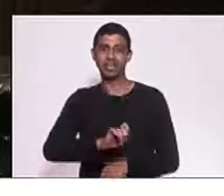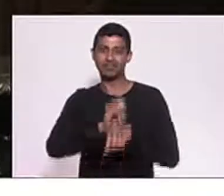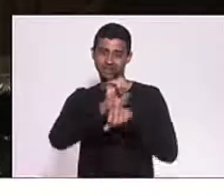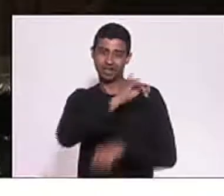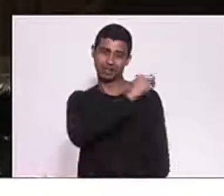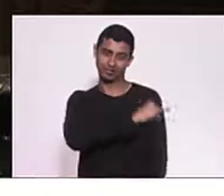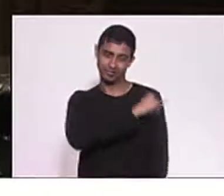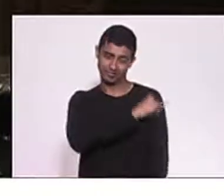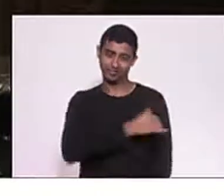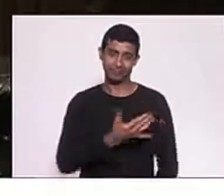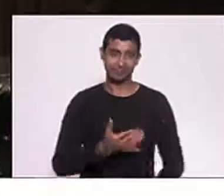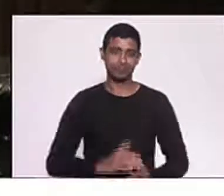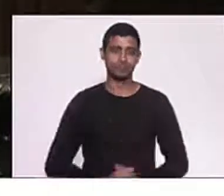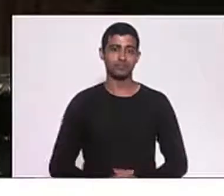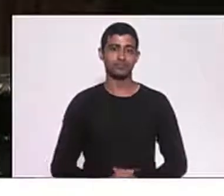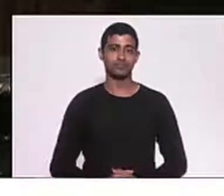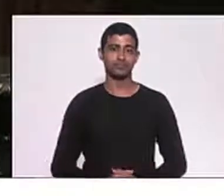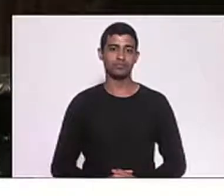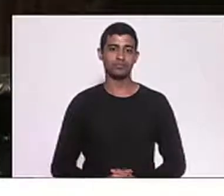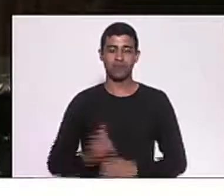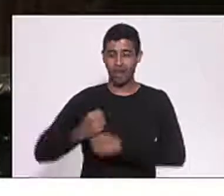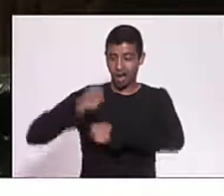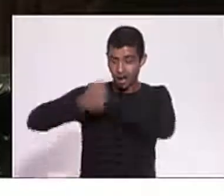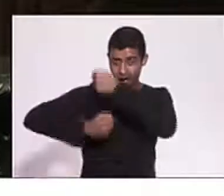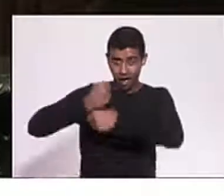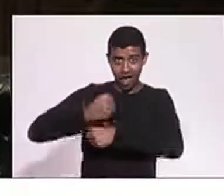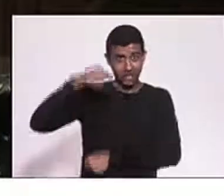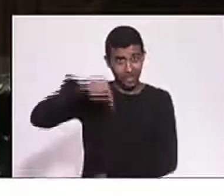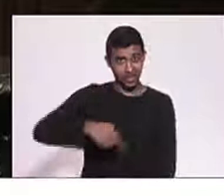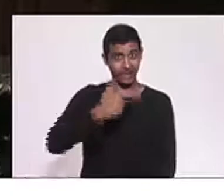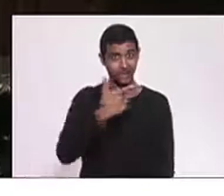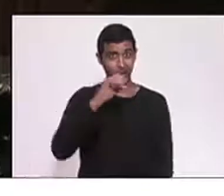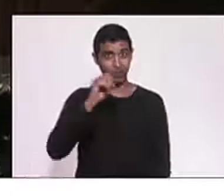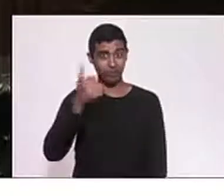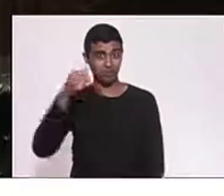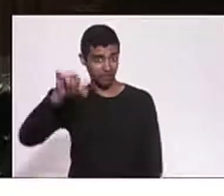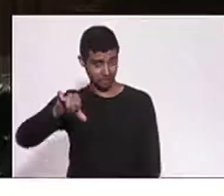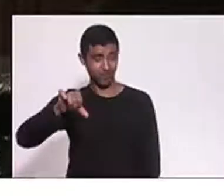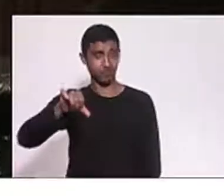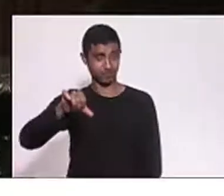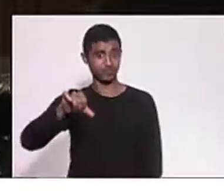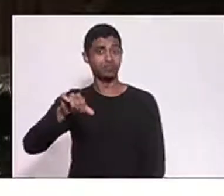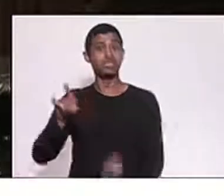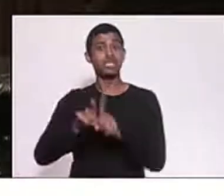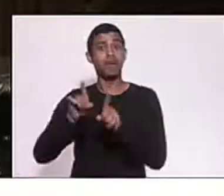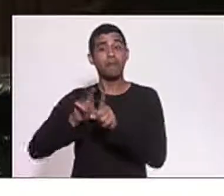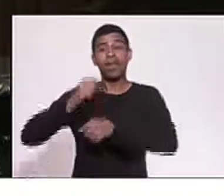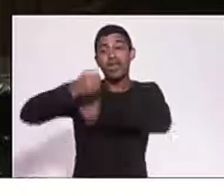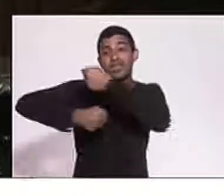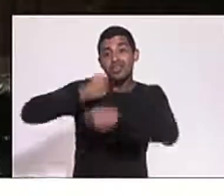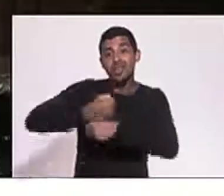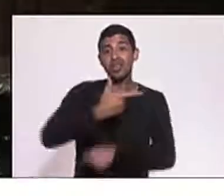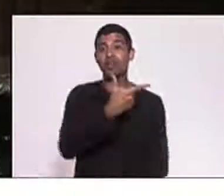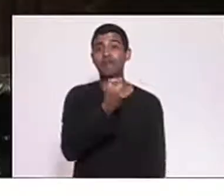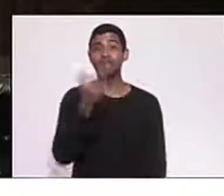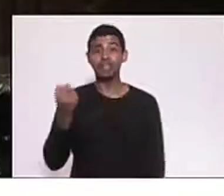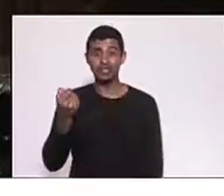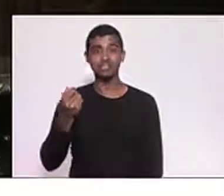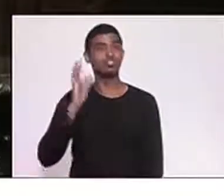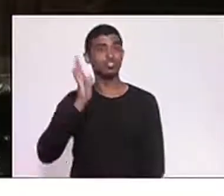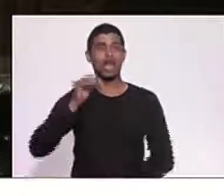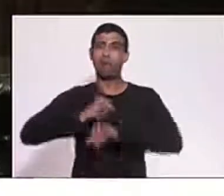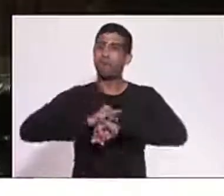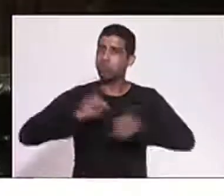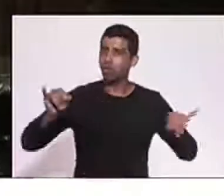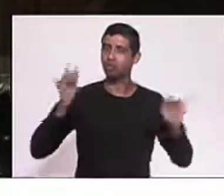de Janeiro neste ano de 2019 e no ano de 2020 que se